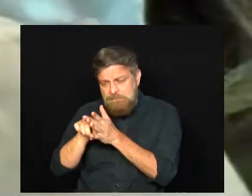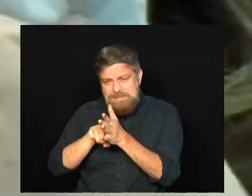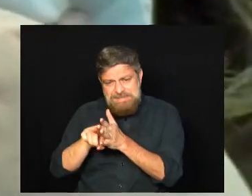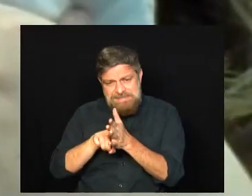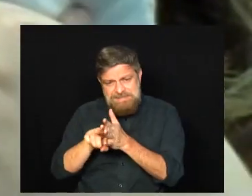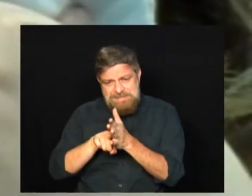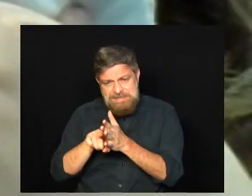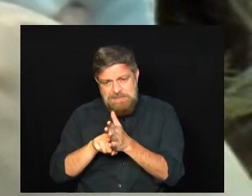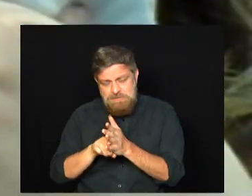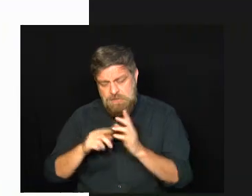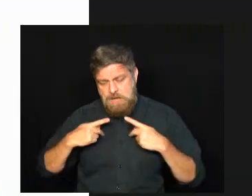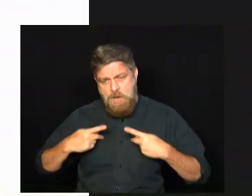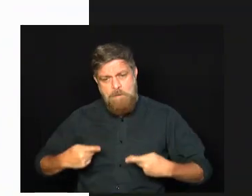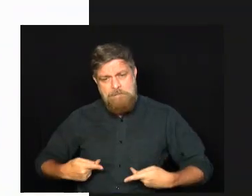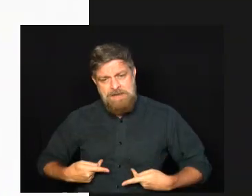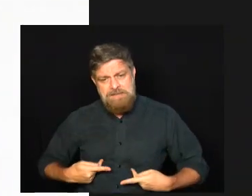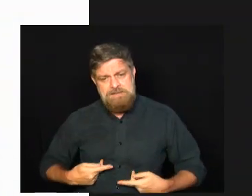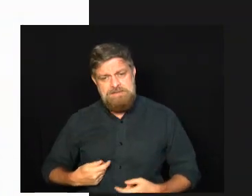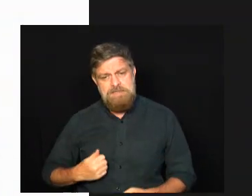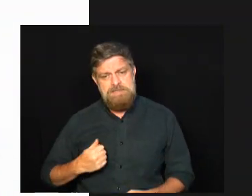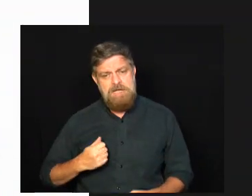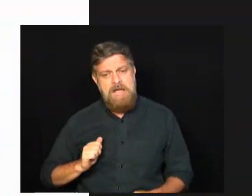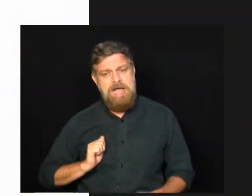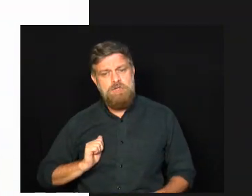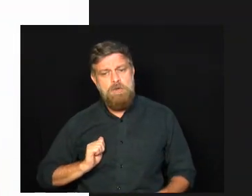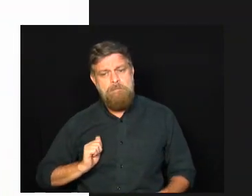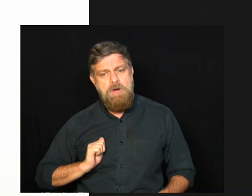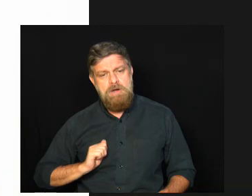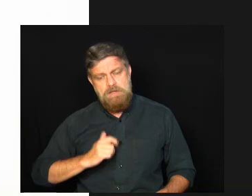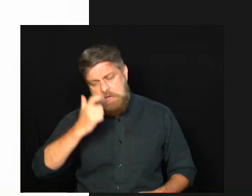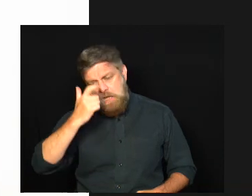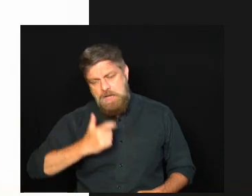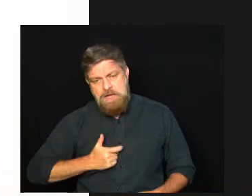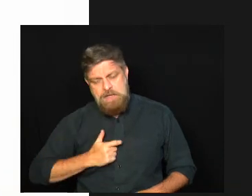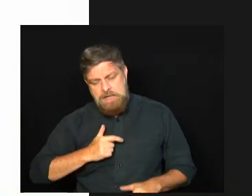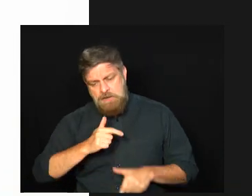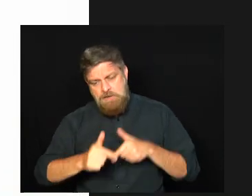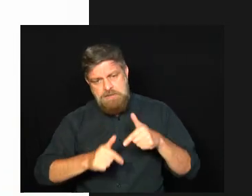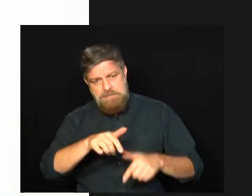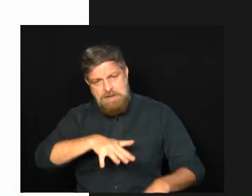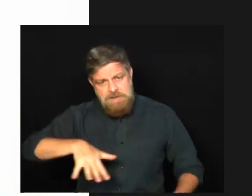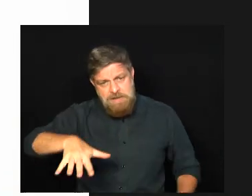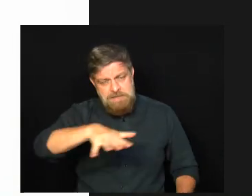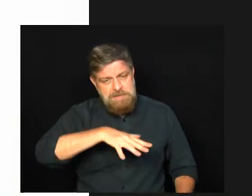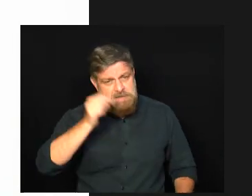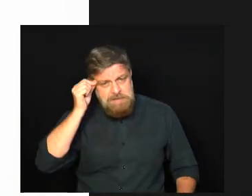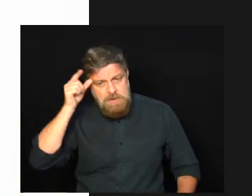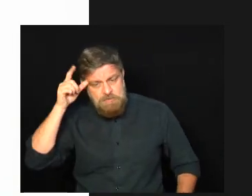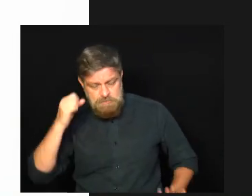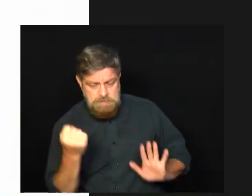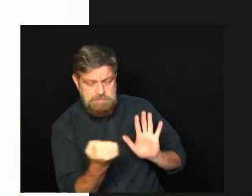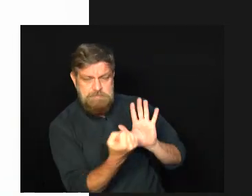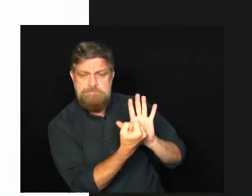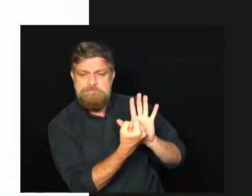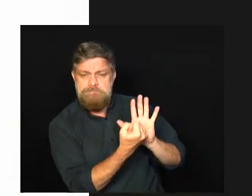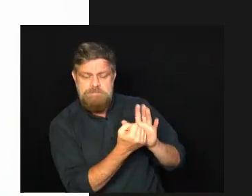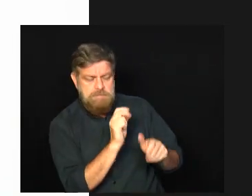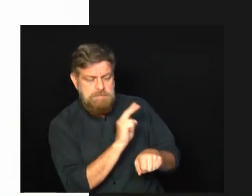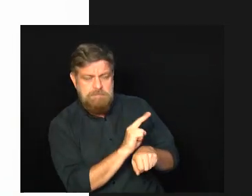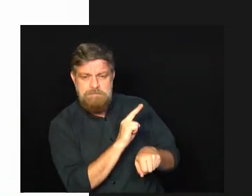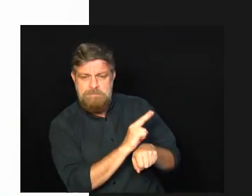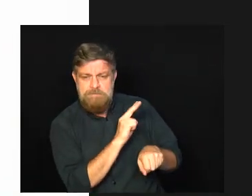me dediquei a esse trabalho de preservação do patrimônio cultural. E, no caso específico